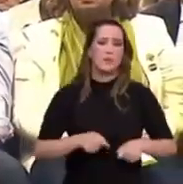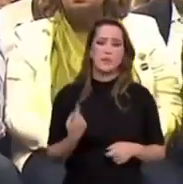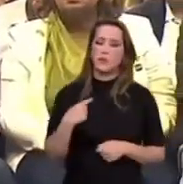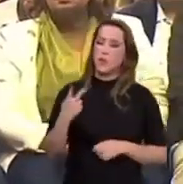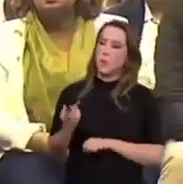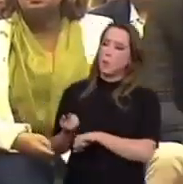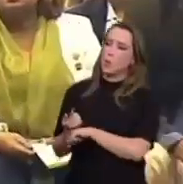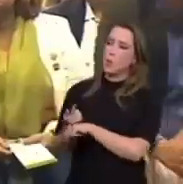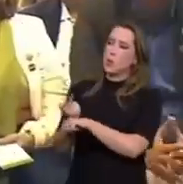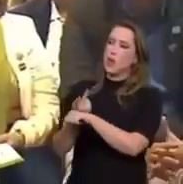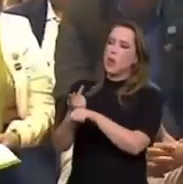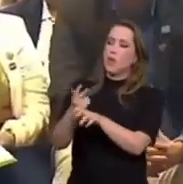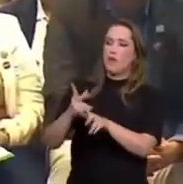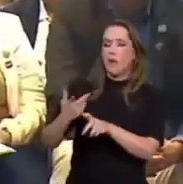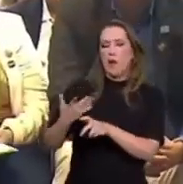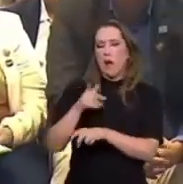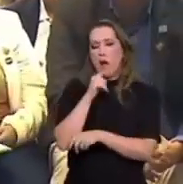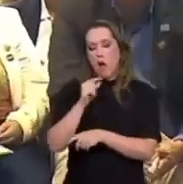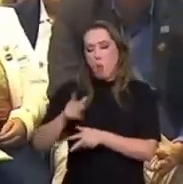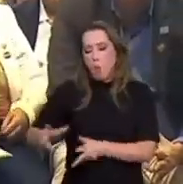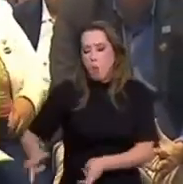ia buscar água num pote.